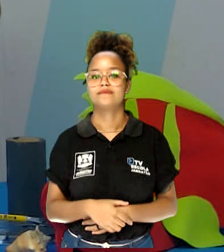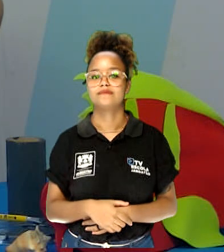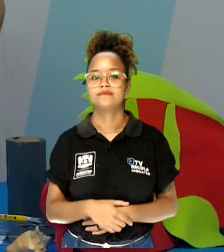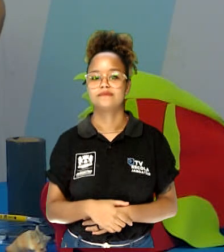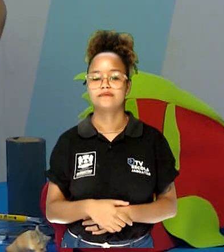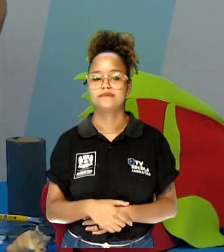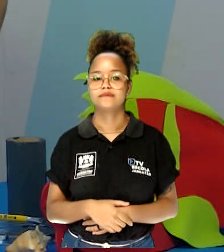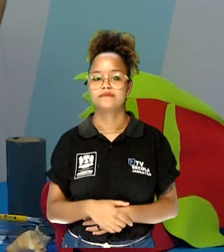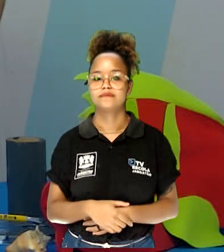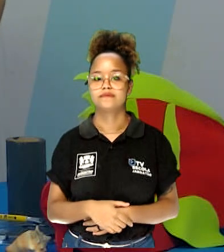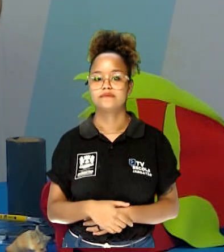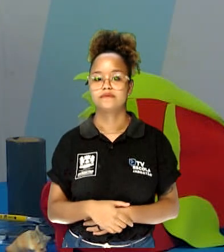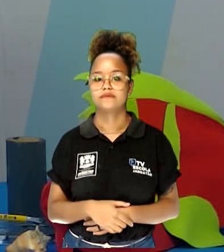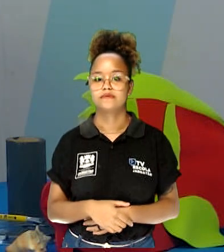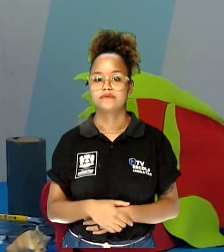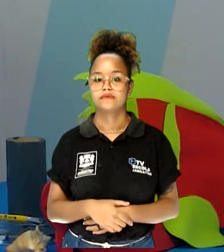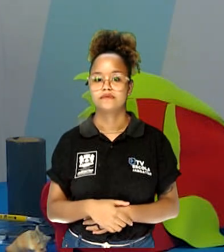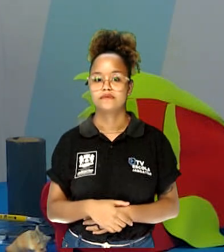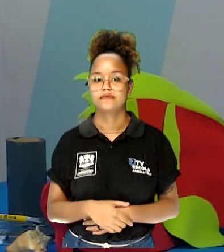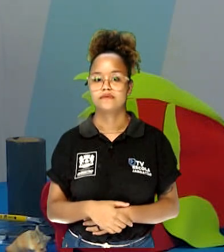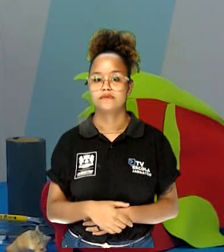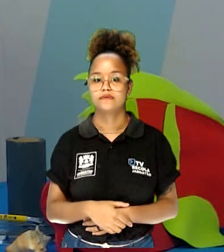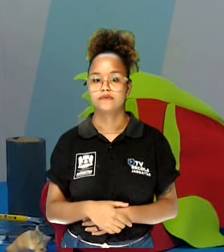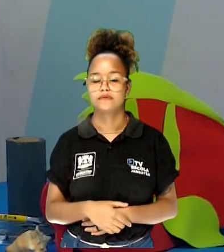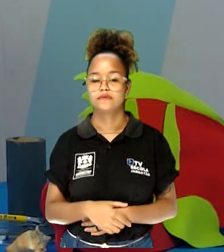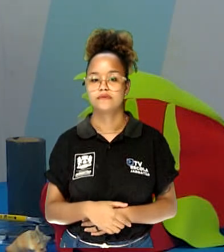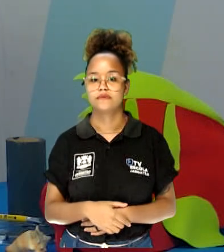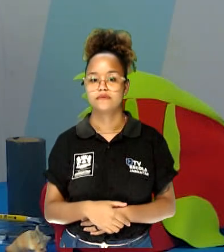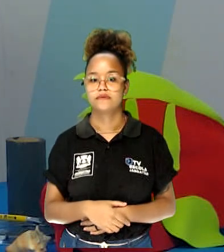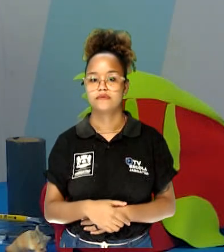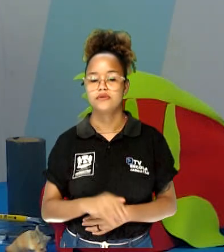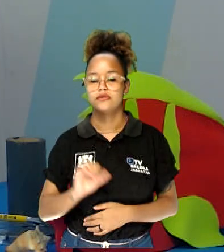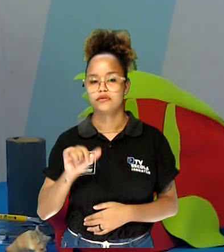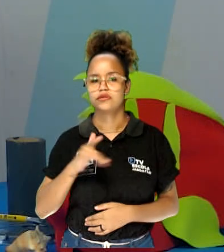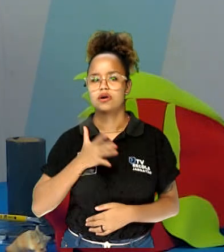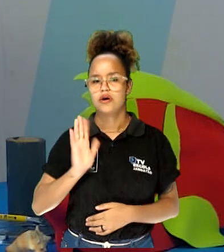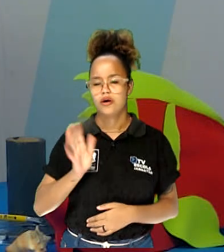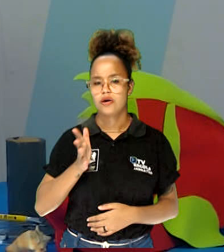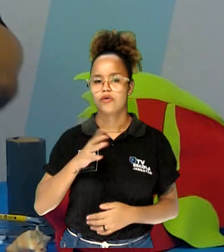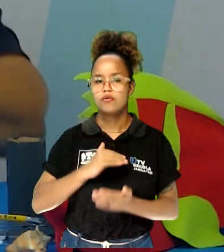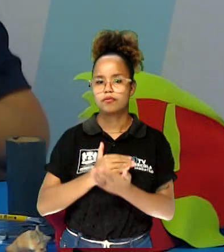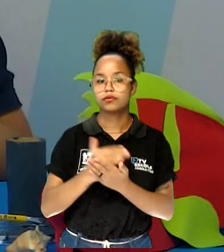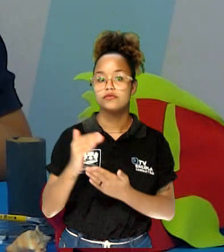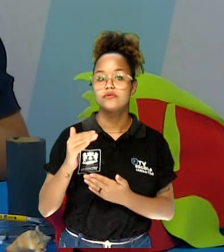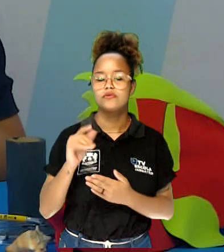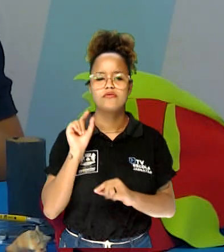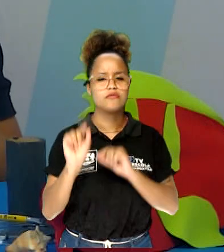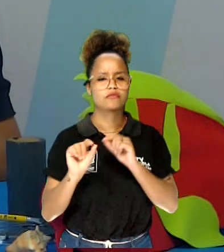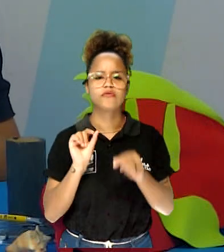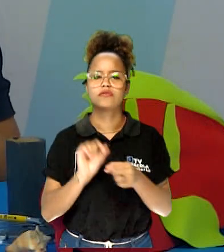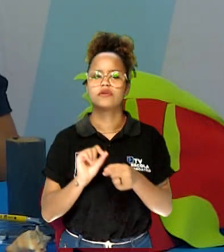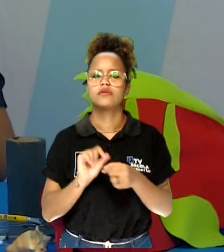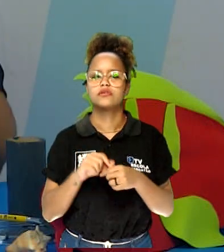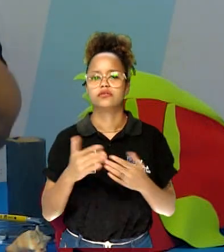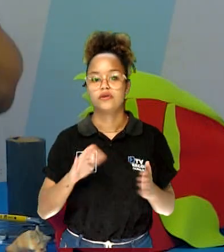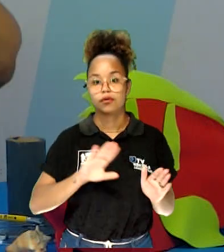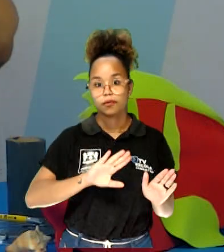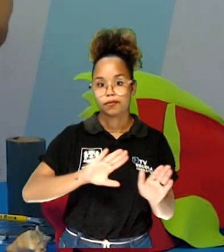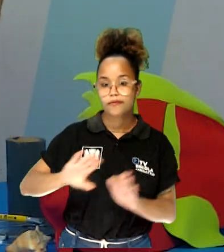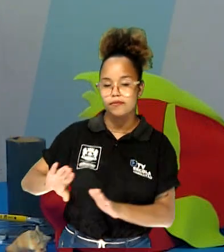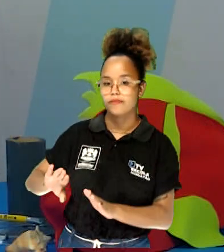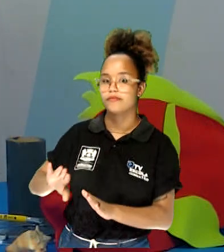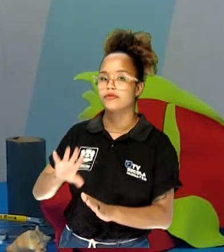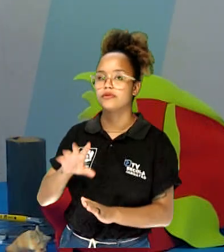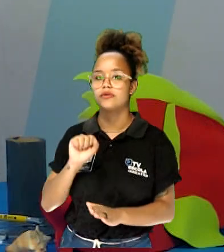a parte que sobra daqui, desse triângulo que eu comecei a cortar, o que é que eu faço? Eu separei. Um